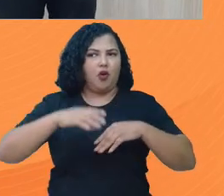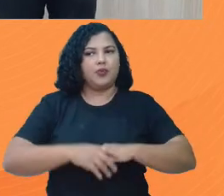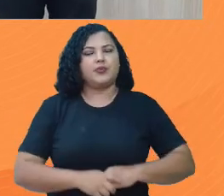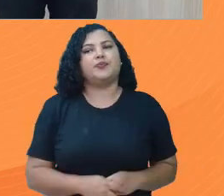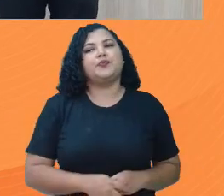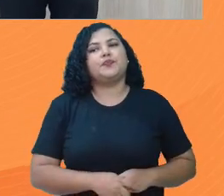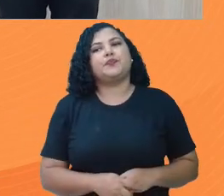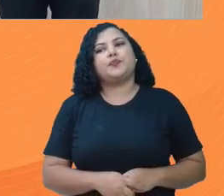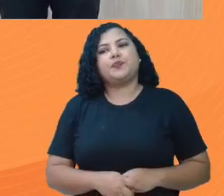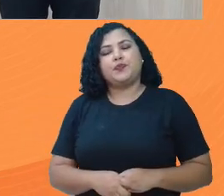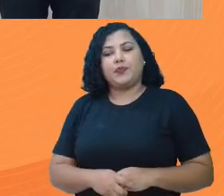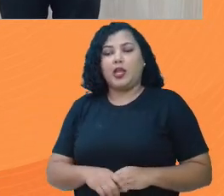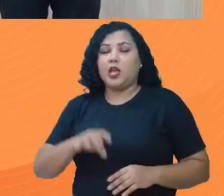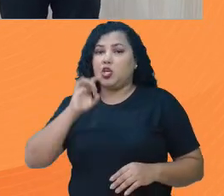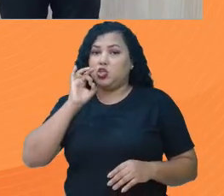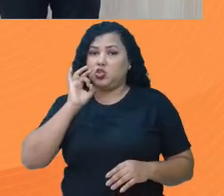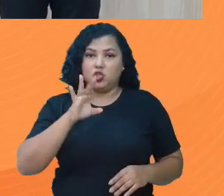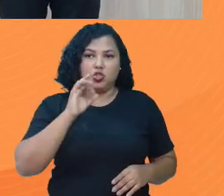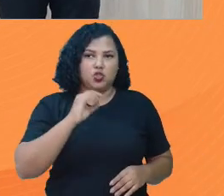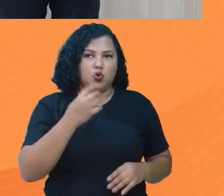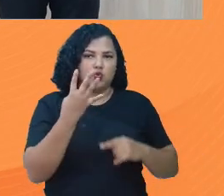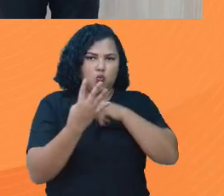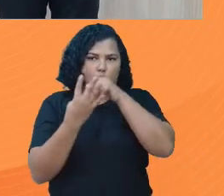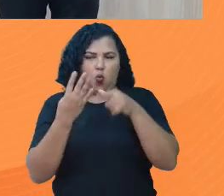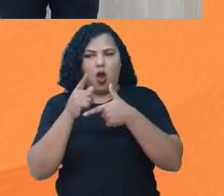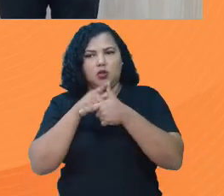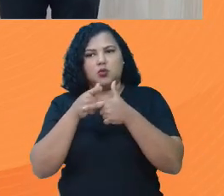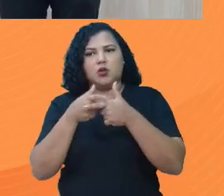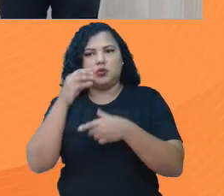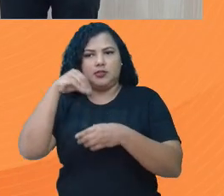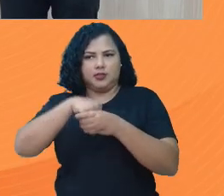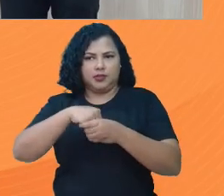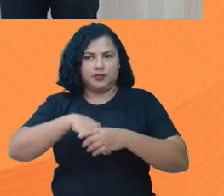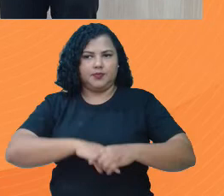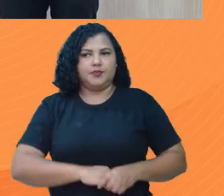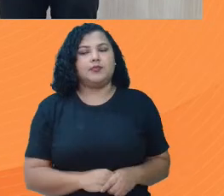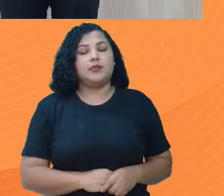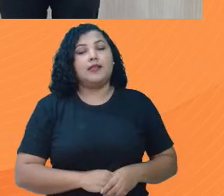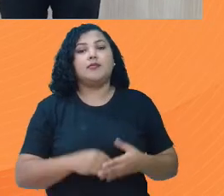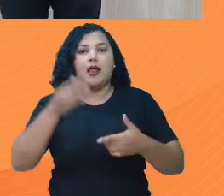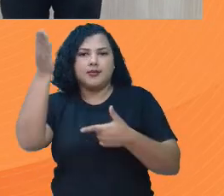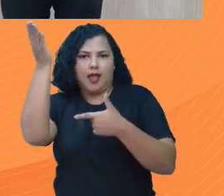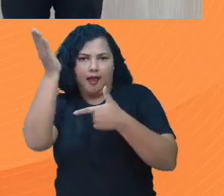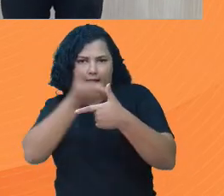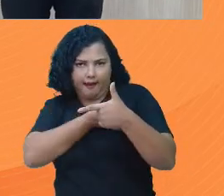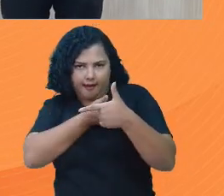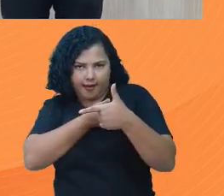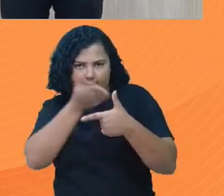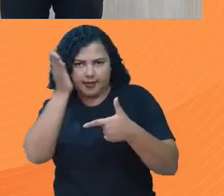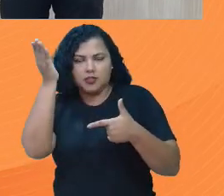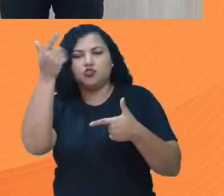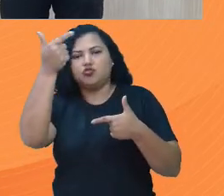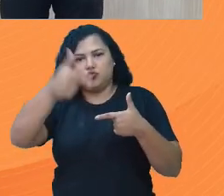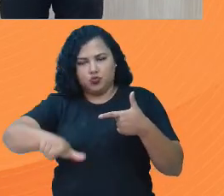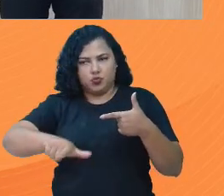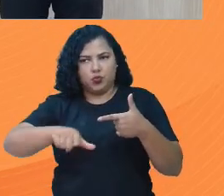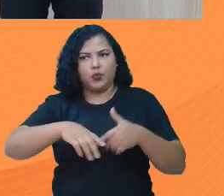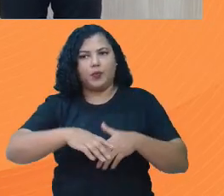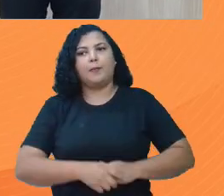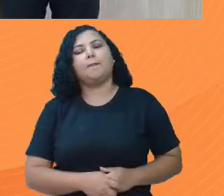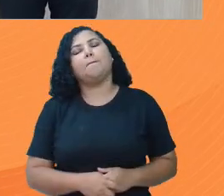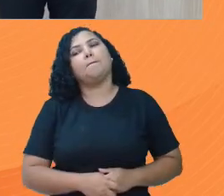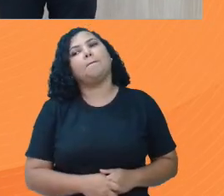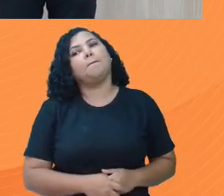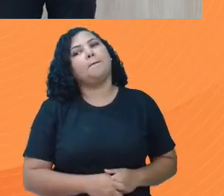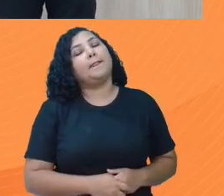ângulos externos. Fiquei só com os 4 ângulos, tá bom? Internos. Vou traçar aí a retinha vermelha,